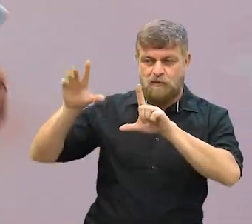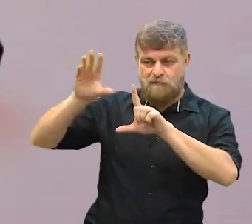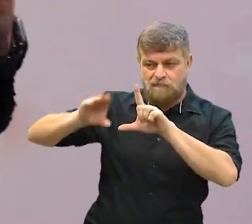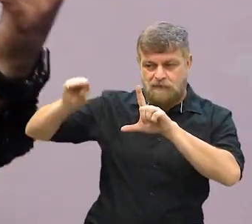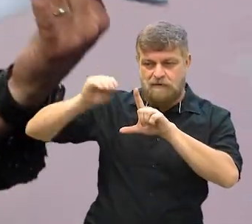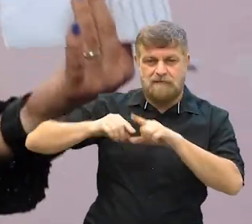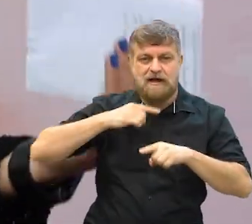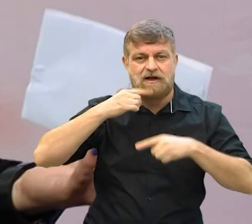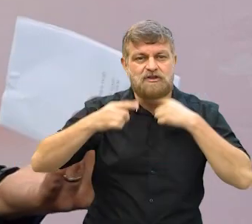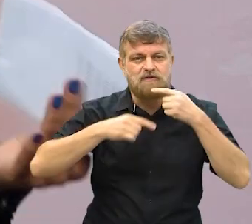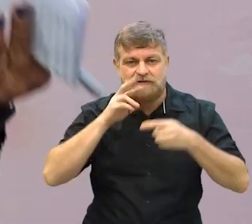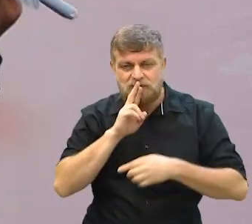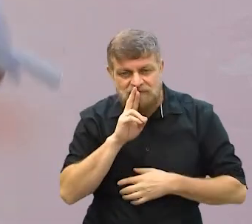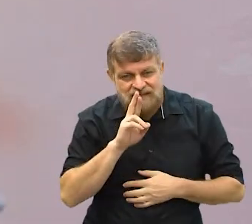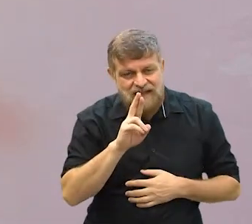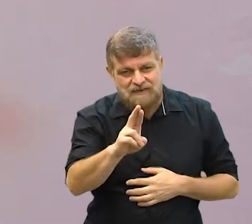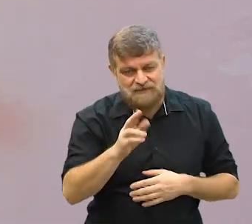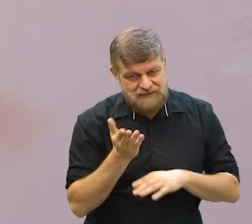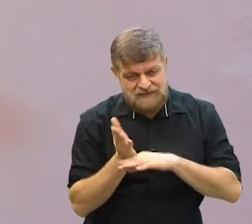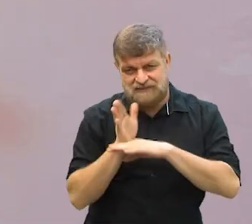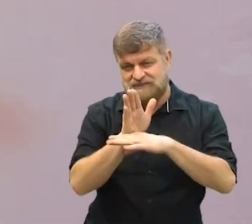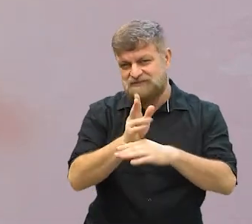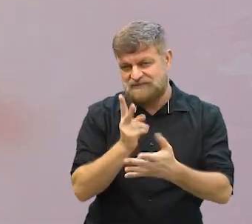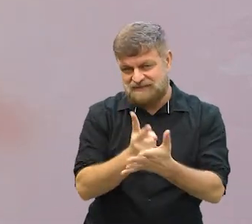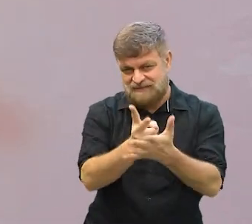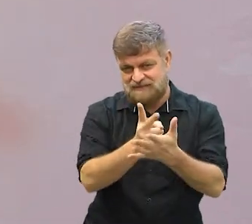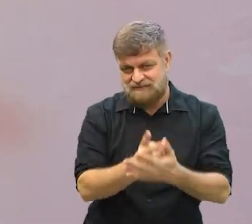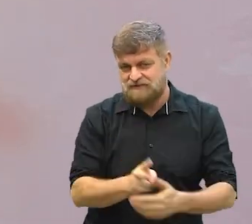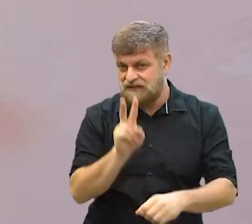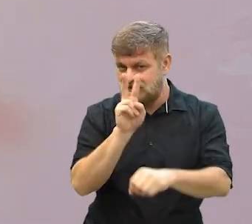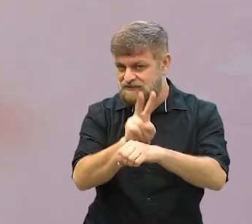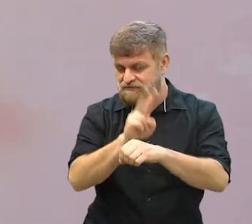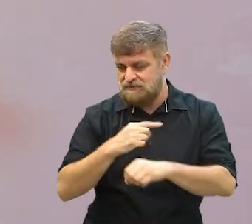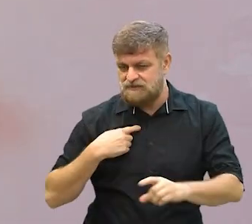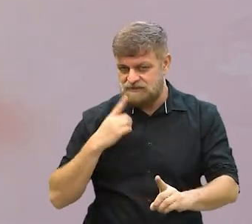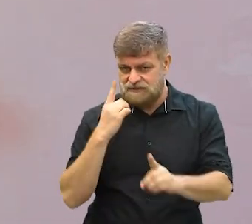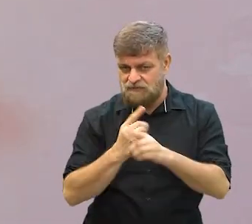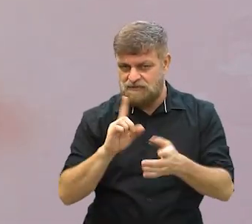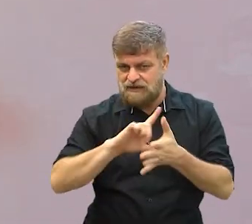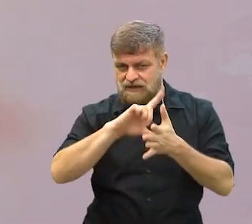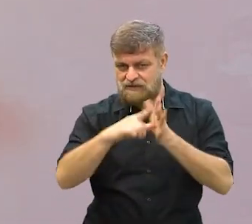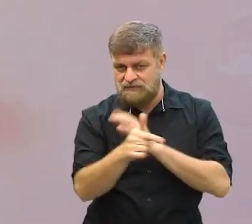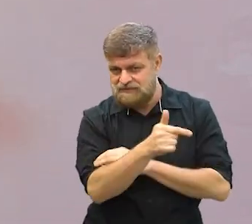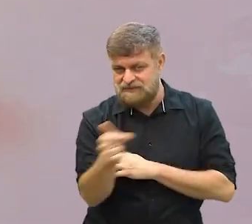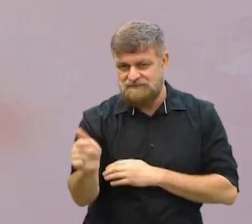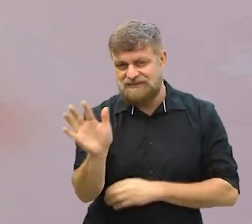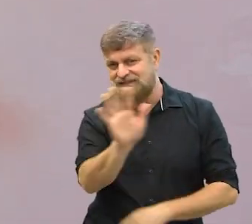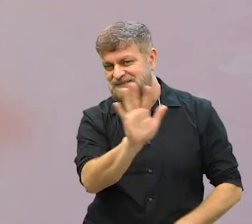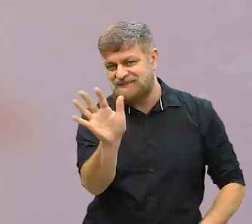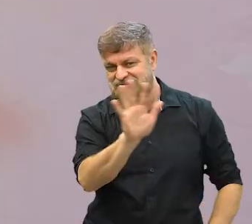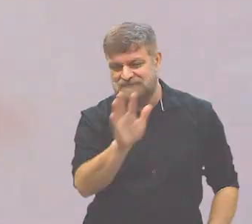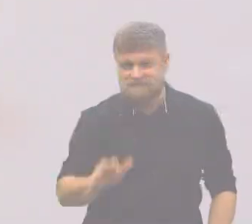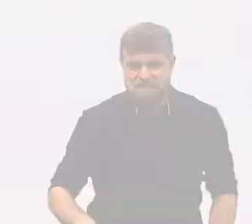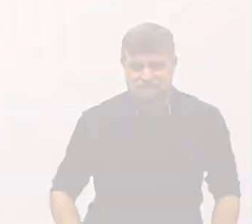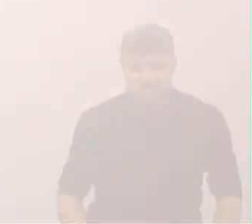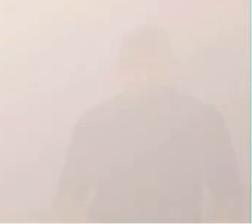Karina, para tirar todas as dúvidas e te ajudar sempre. Se cuida, a gente se vê na próxima semana. Tchau!